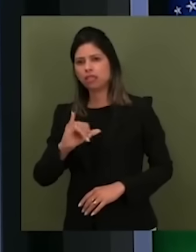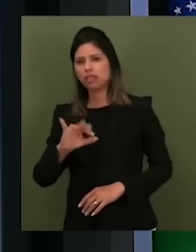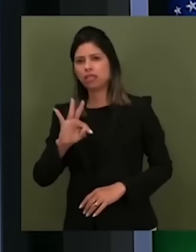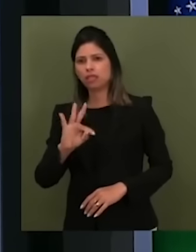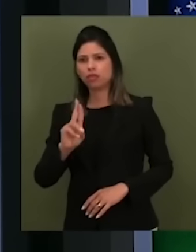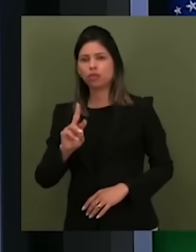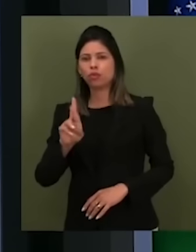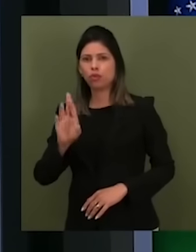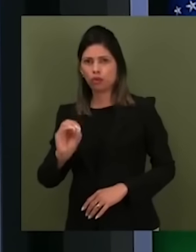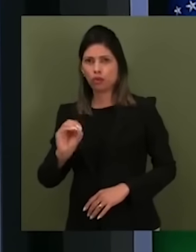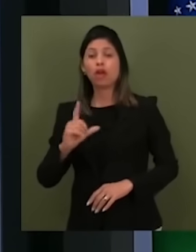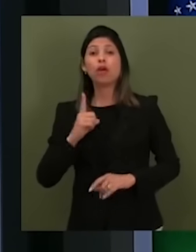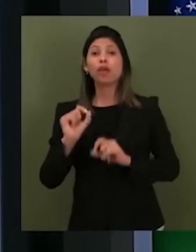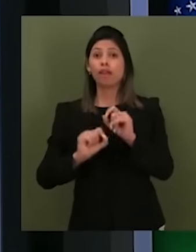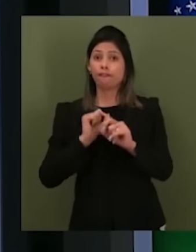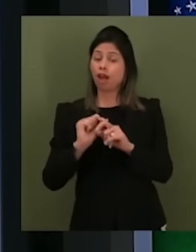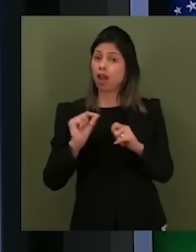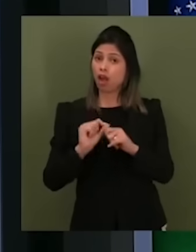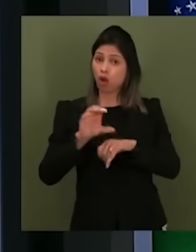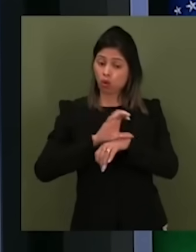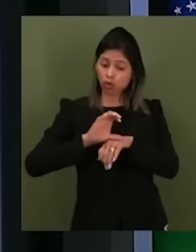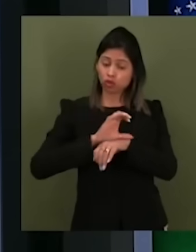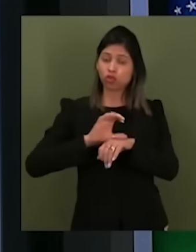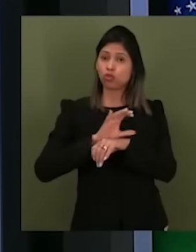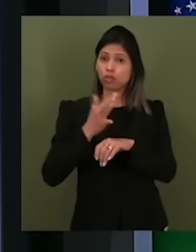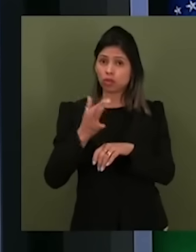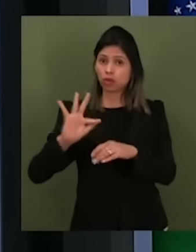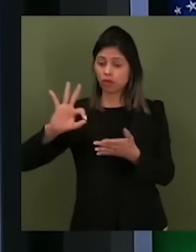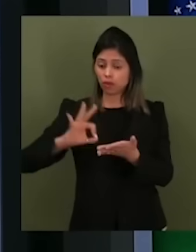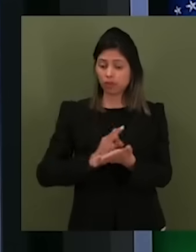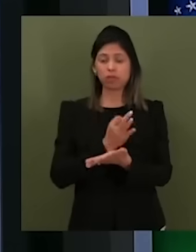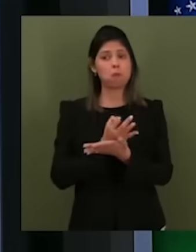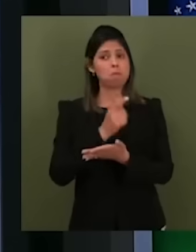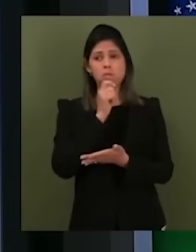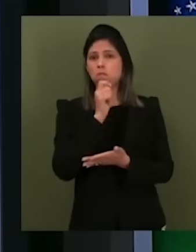Quando Ulisses disse que a Constituição cidadã que não foi assinada pela esquerda,